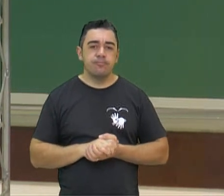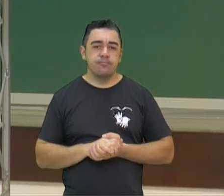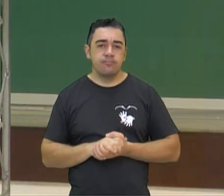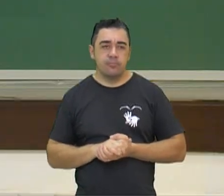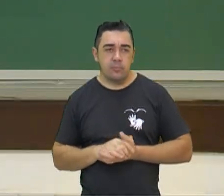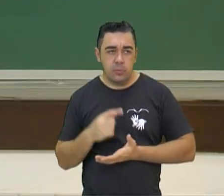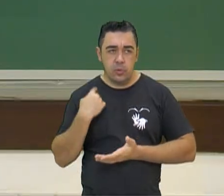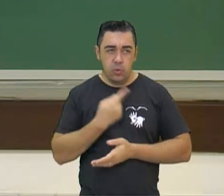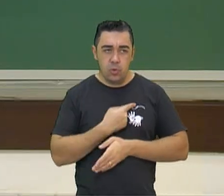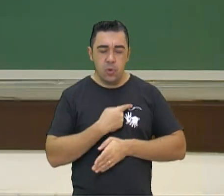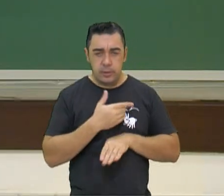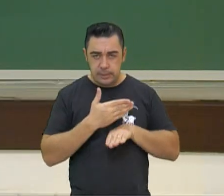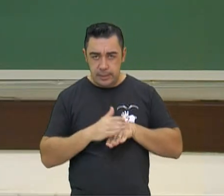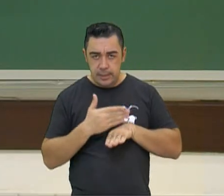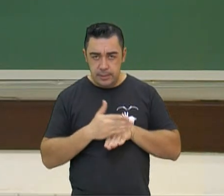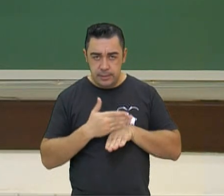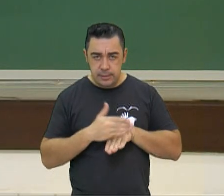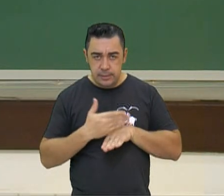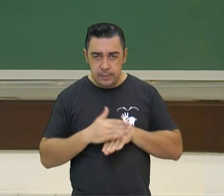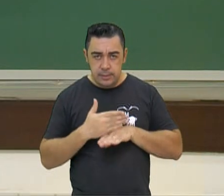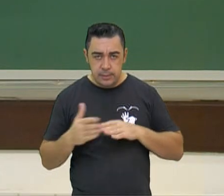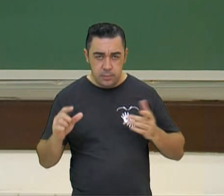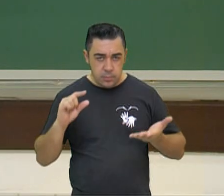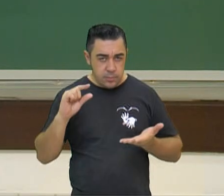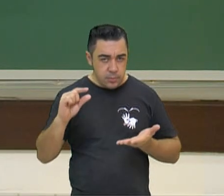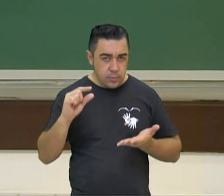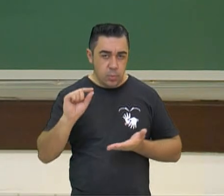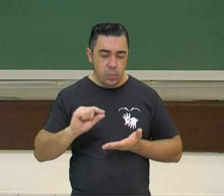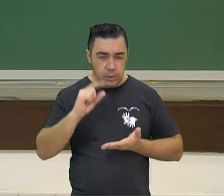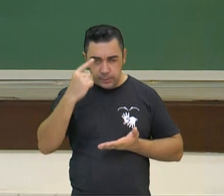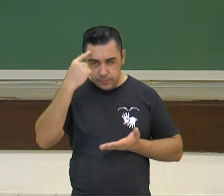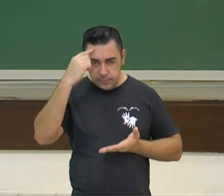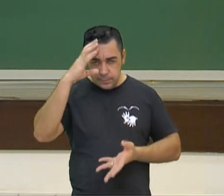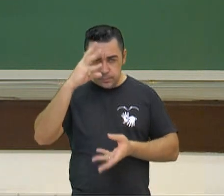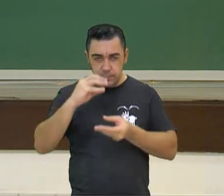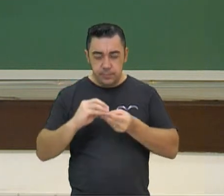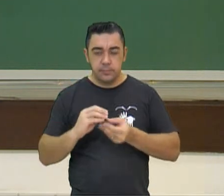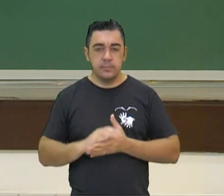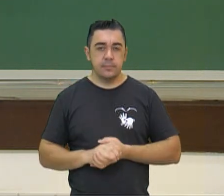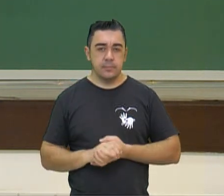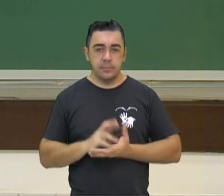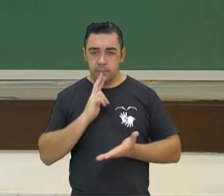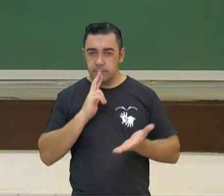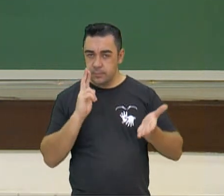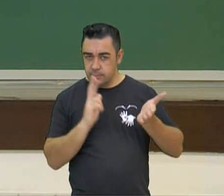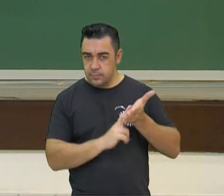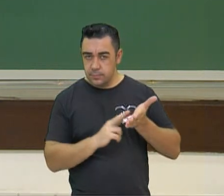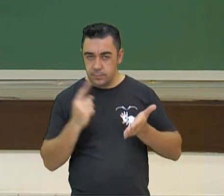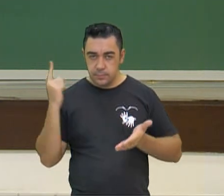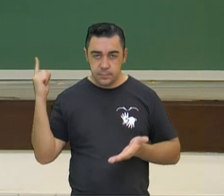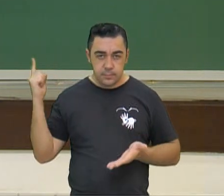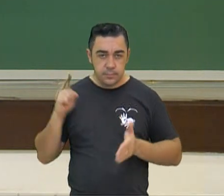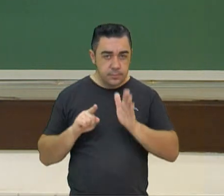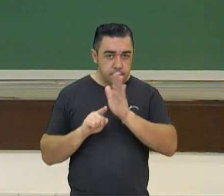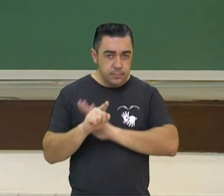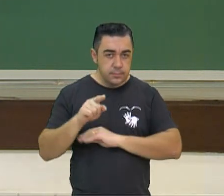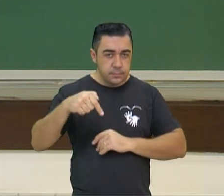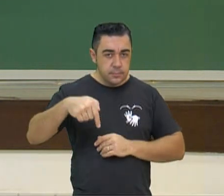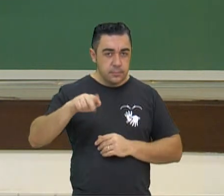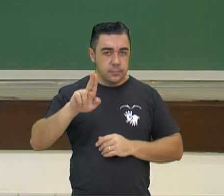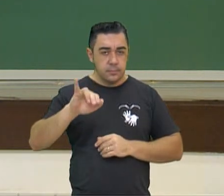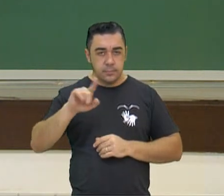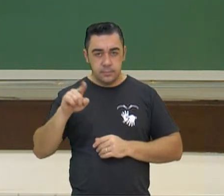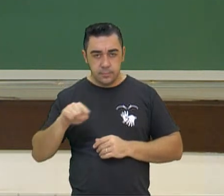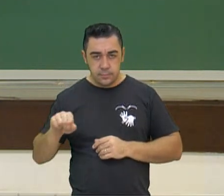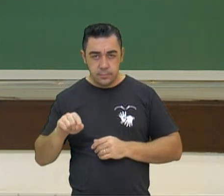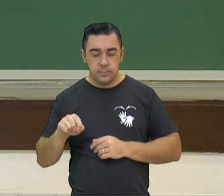Para treinarmos um pouquinho essa ideia, a gente vai responder um quiz e daí eu volto